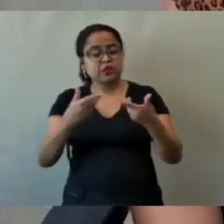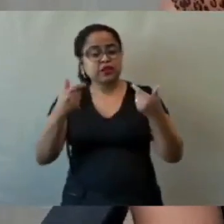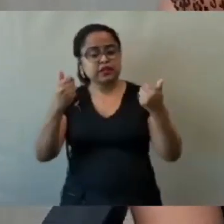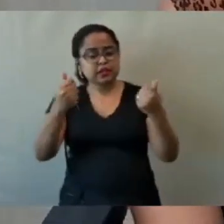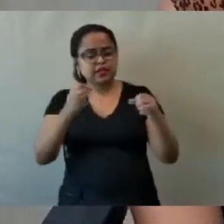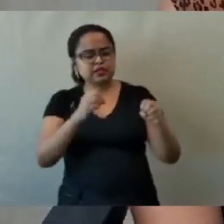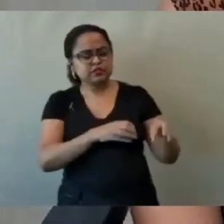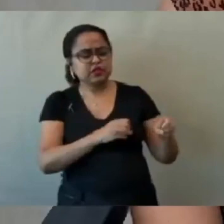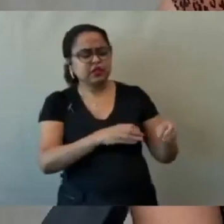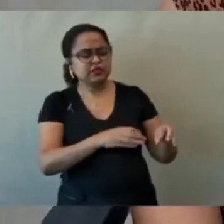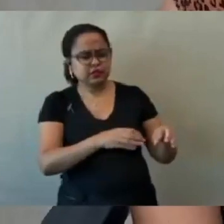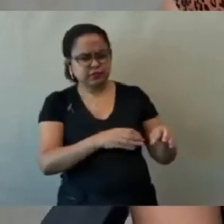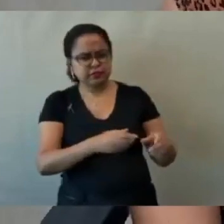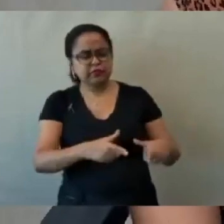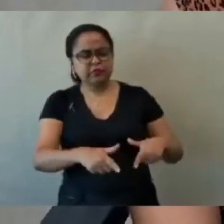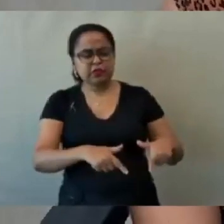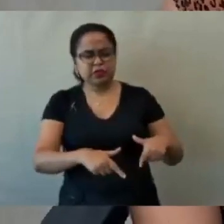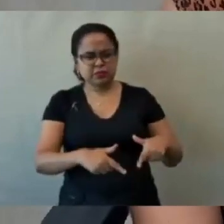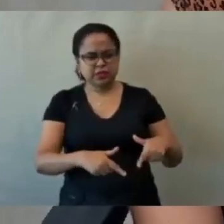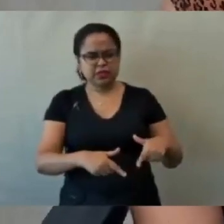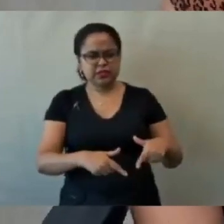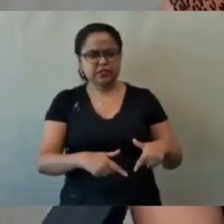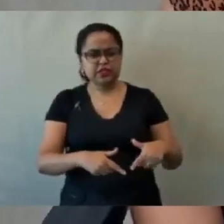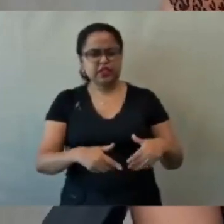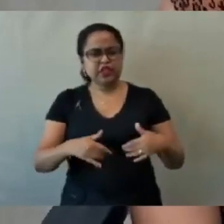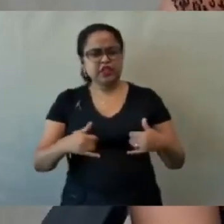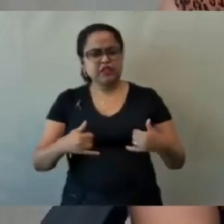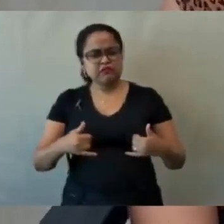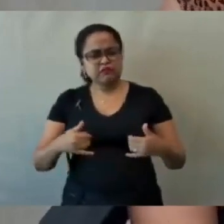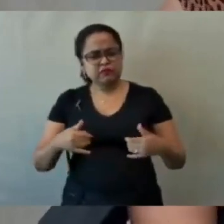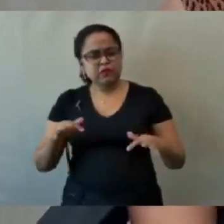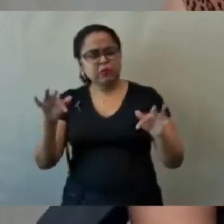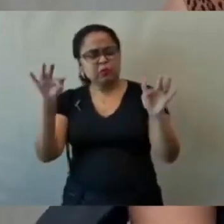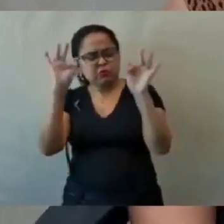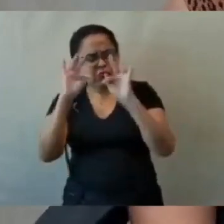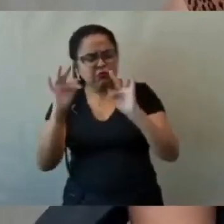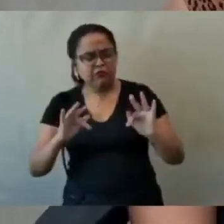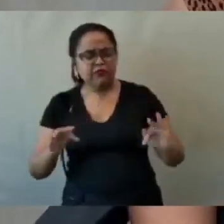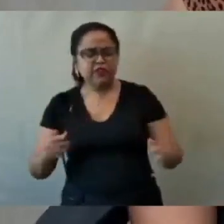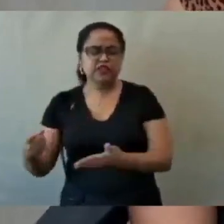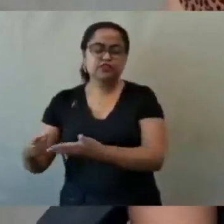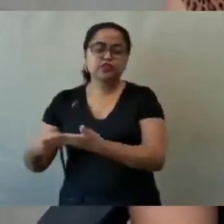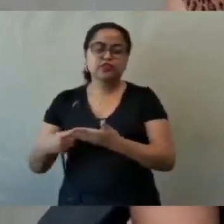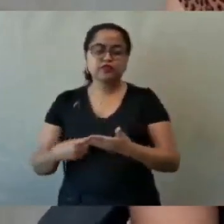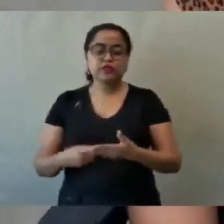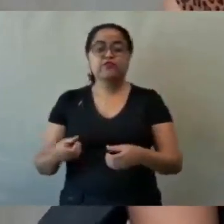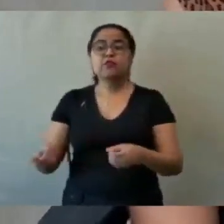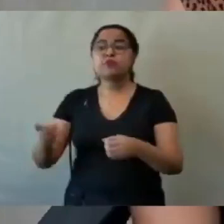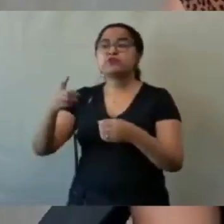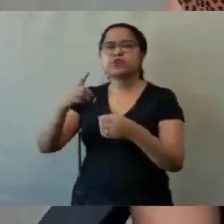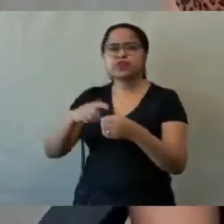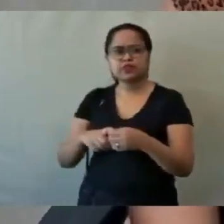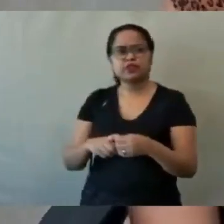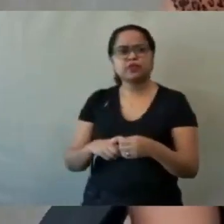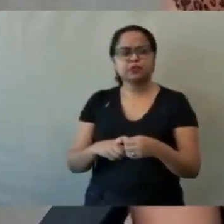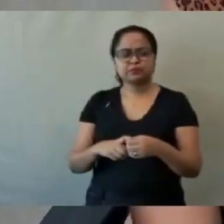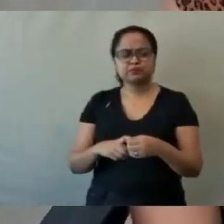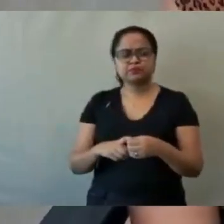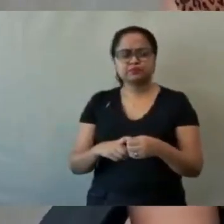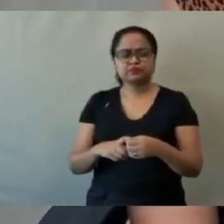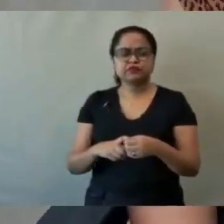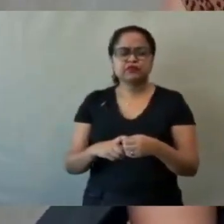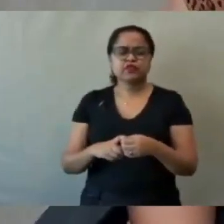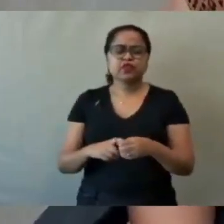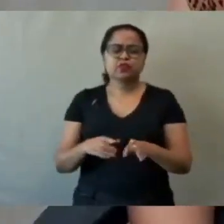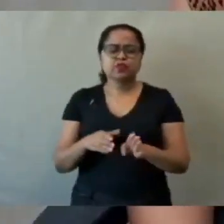prestada. Então, fico muito feliz com o convite. Vamos retomar, né, para os